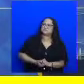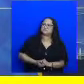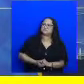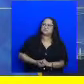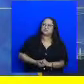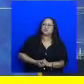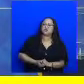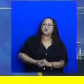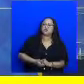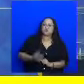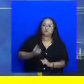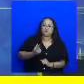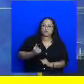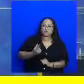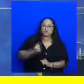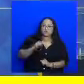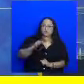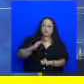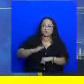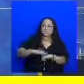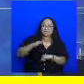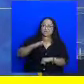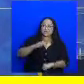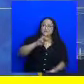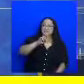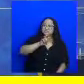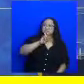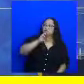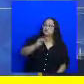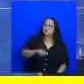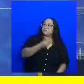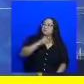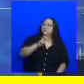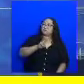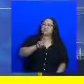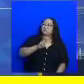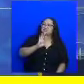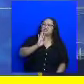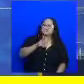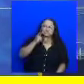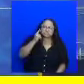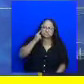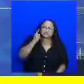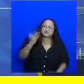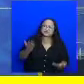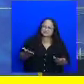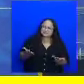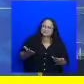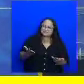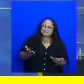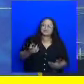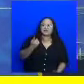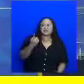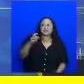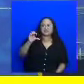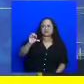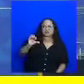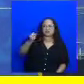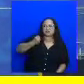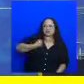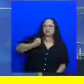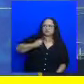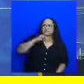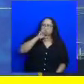O prêmio estimado em mais de 5 milhões de reais, hein? Já pensou? 19,